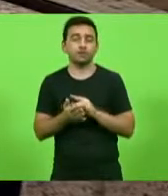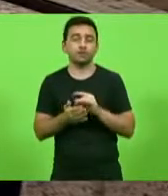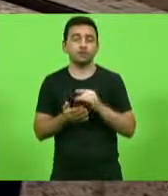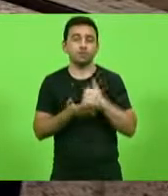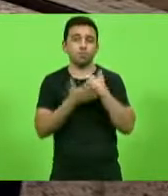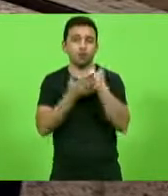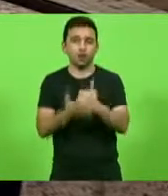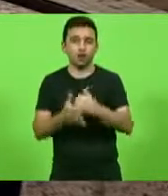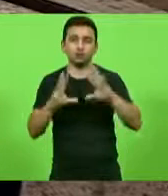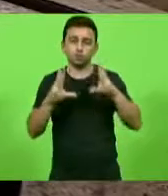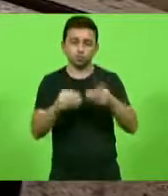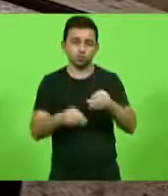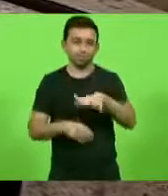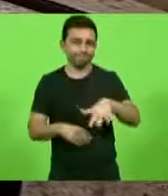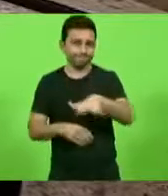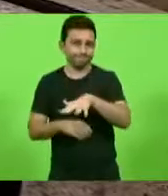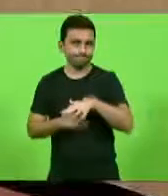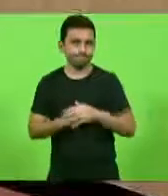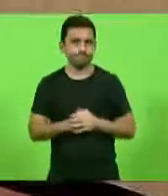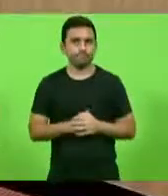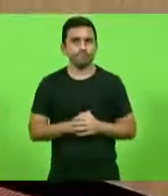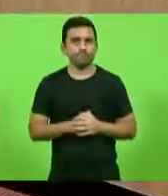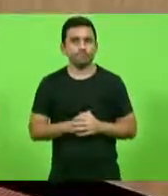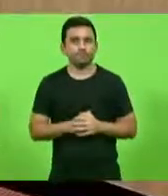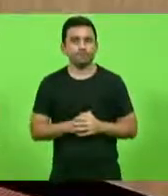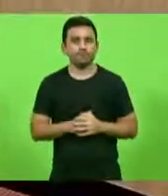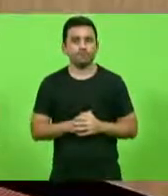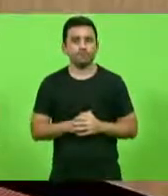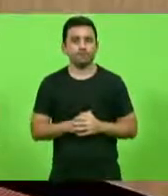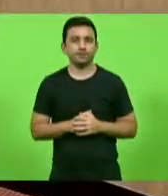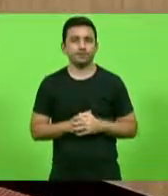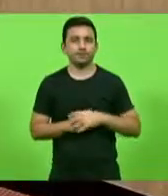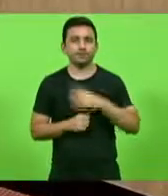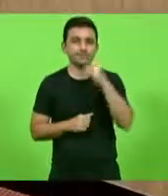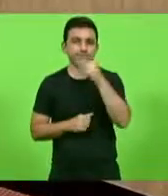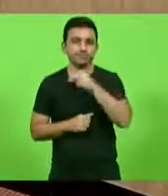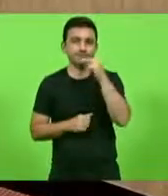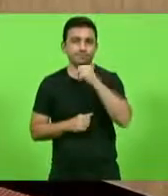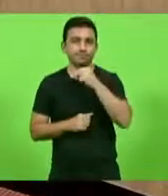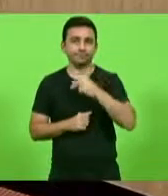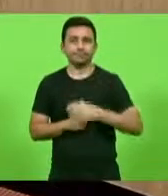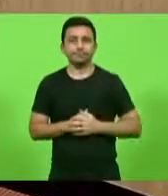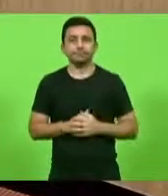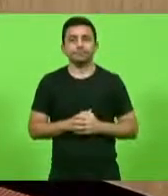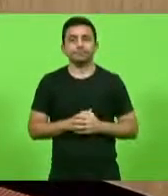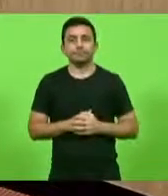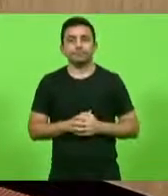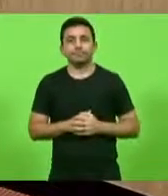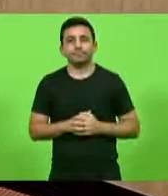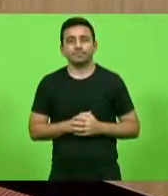essas categorias. Muito obrigado, senhor presidente. Deputado Kennedy Nunes. Eu queria